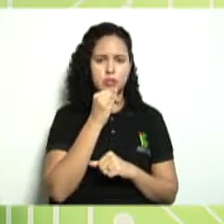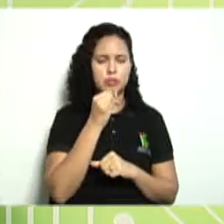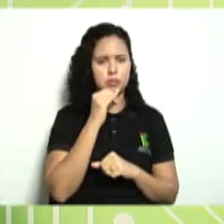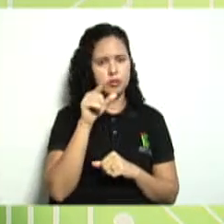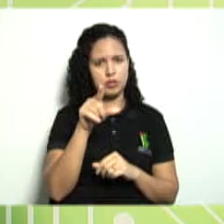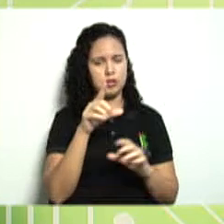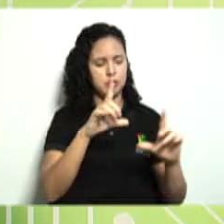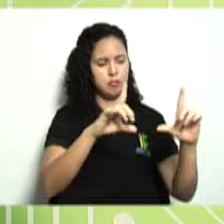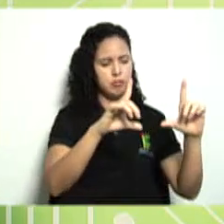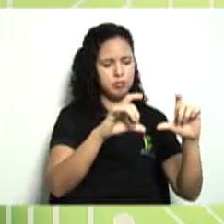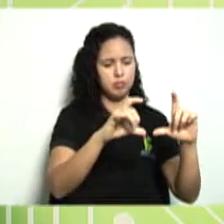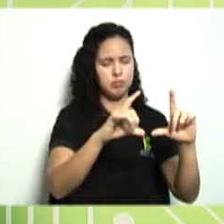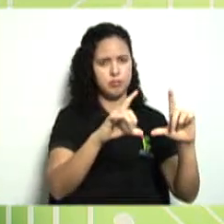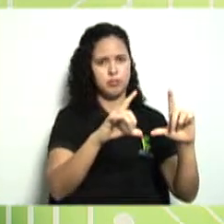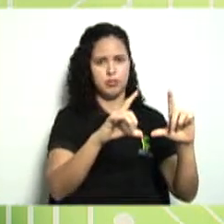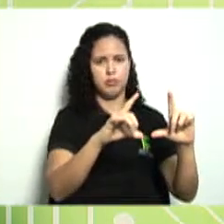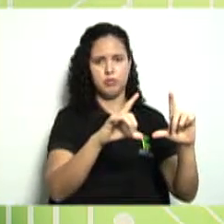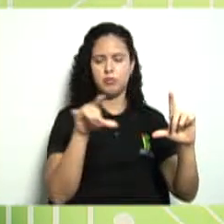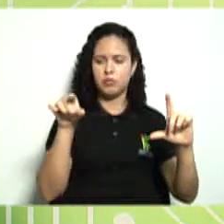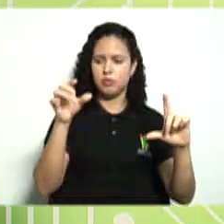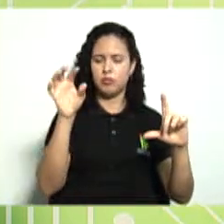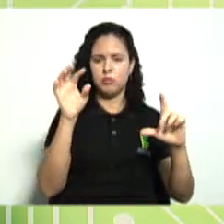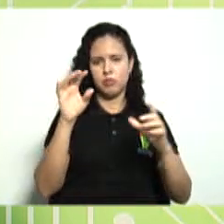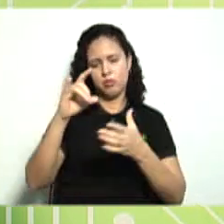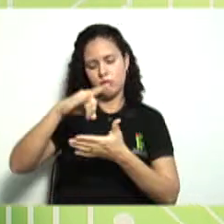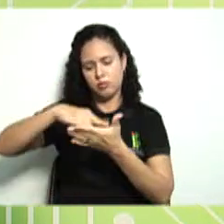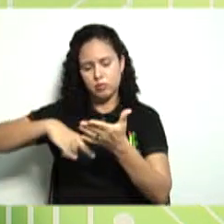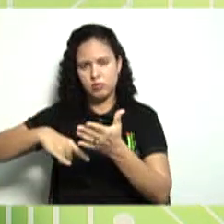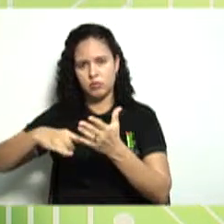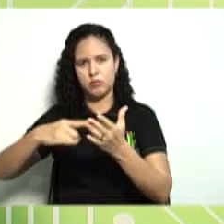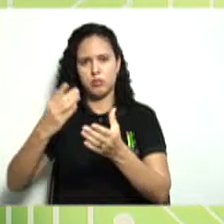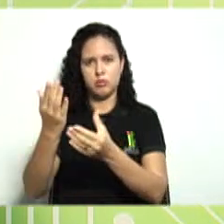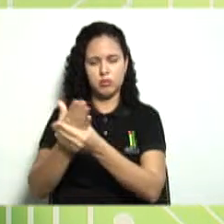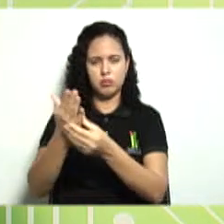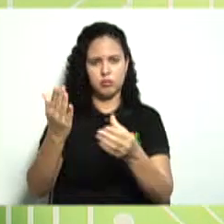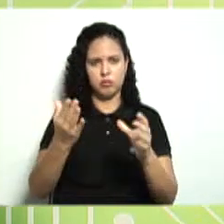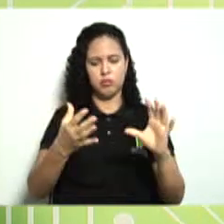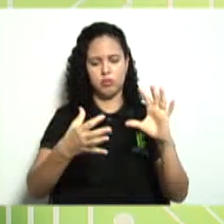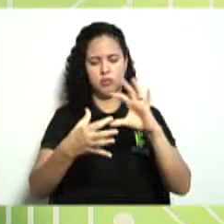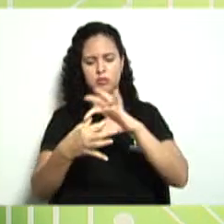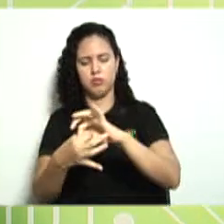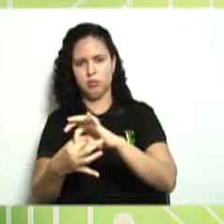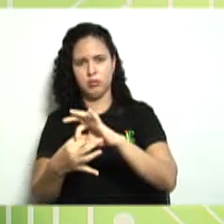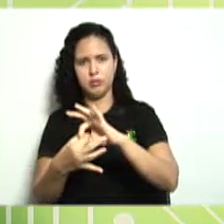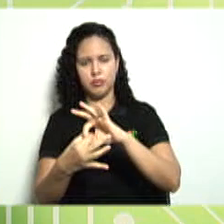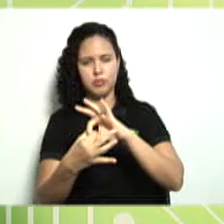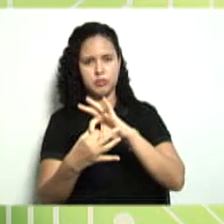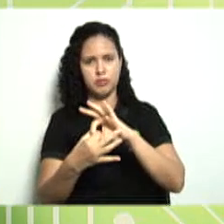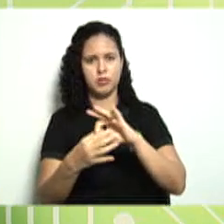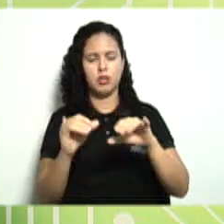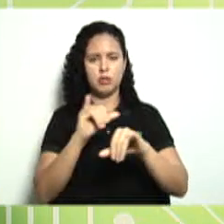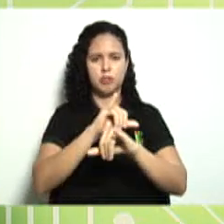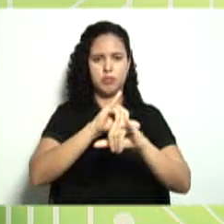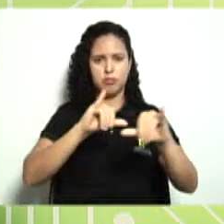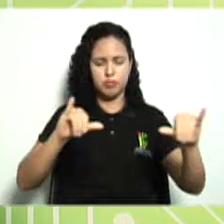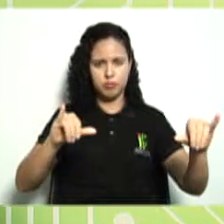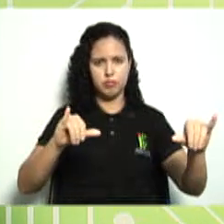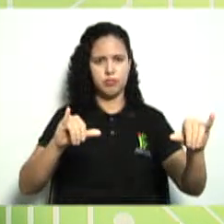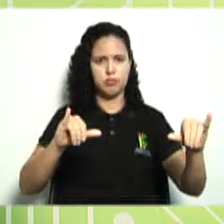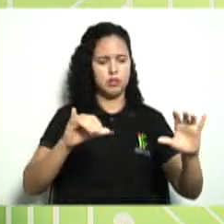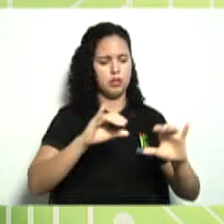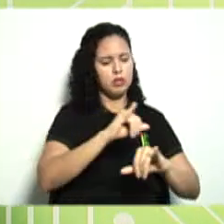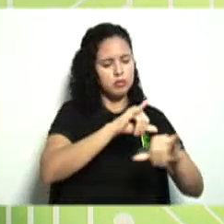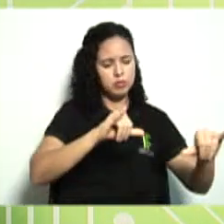outro arquivo, com uma página na internet. Esse é o conceito de hiperlink, quando você vai ligar uma informação a